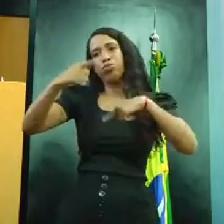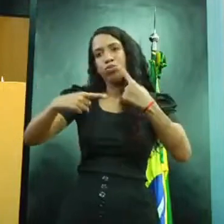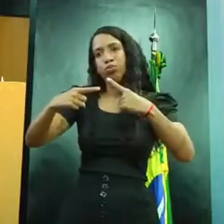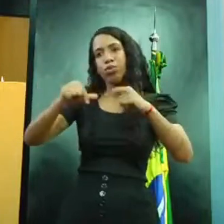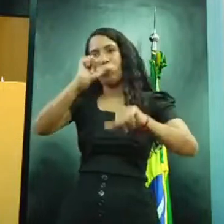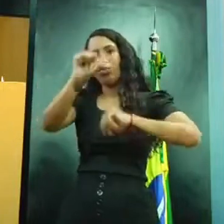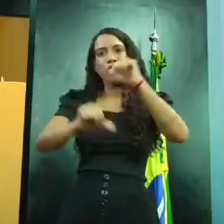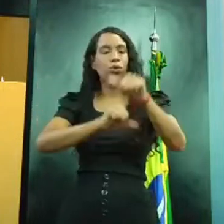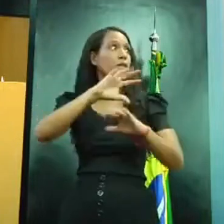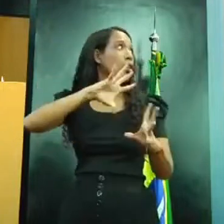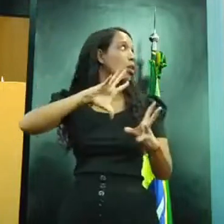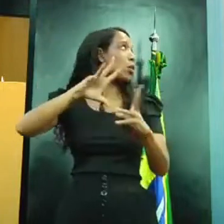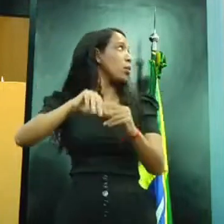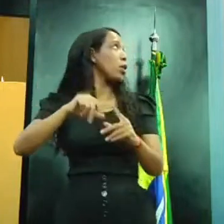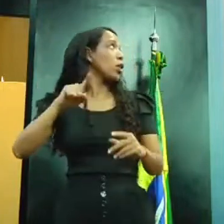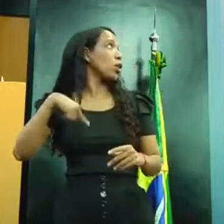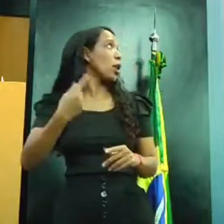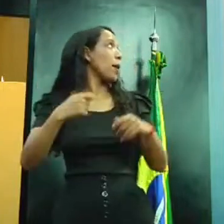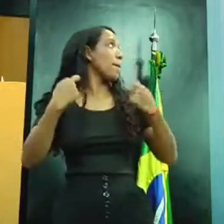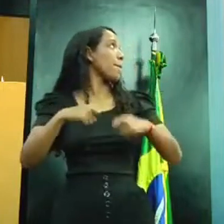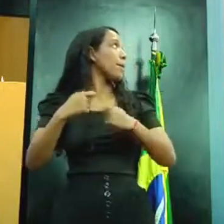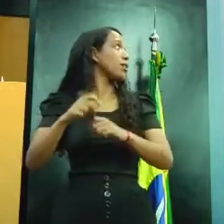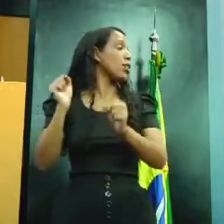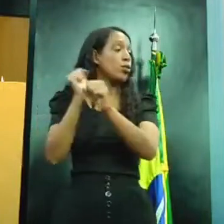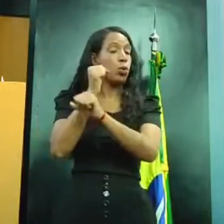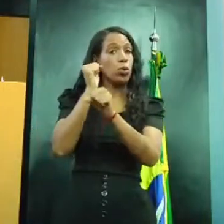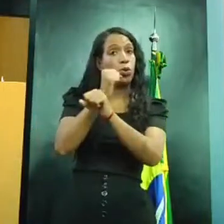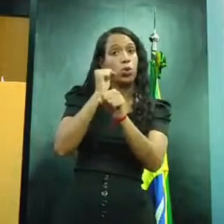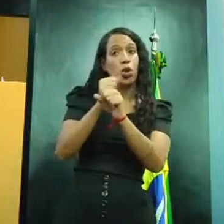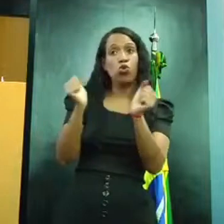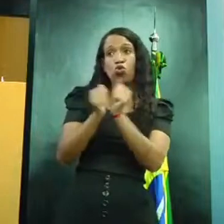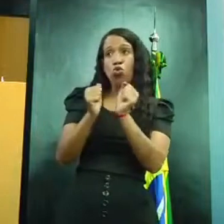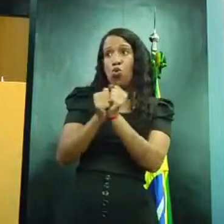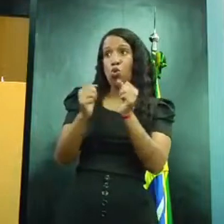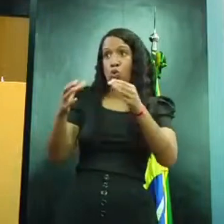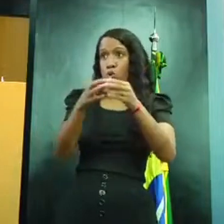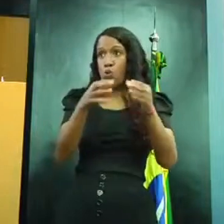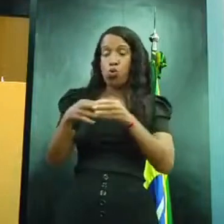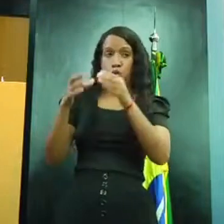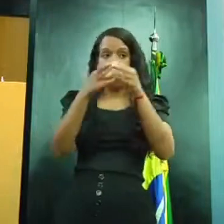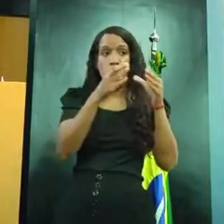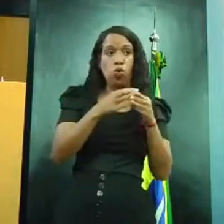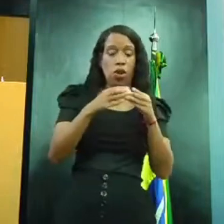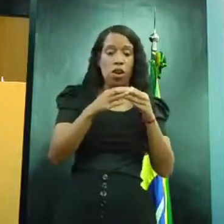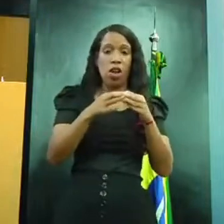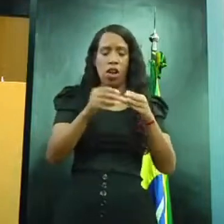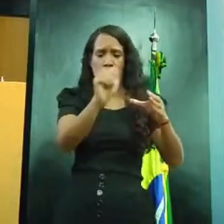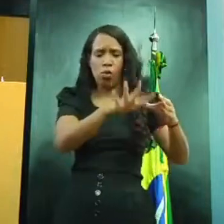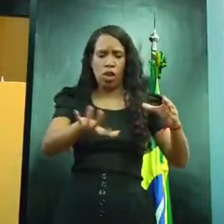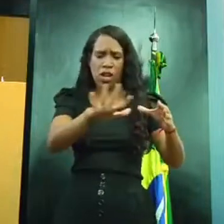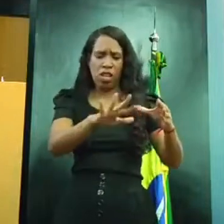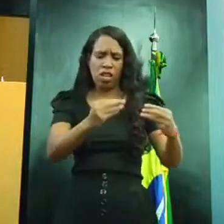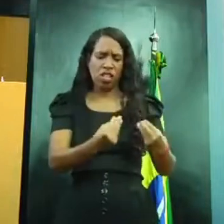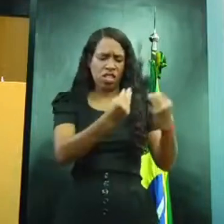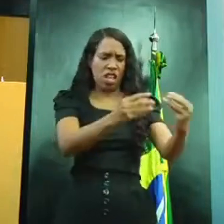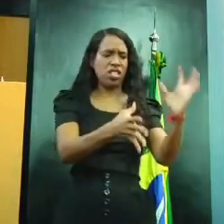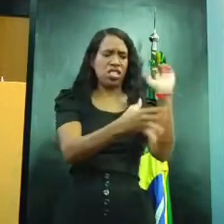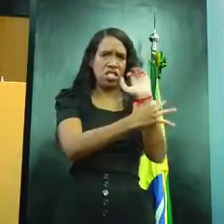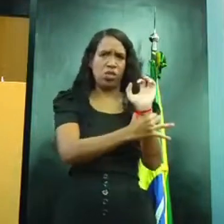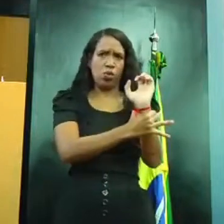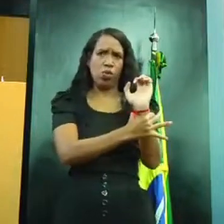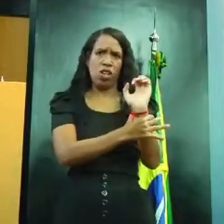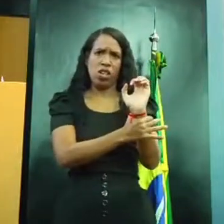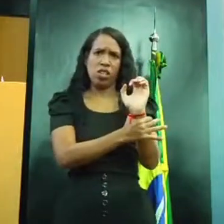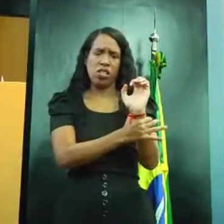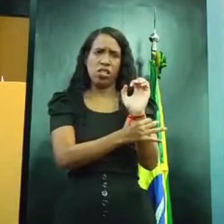precisa construir com a CGU, com o TCU, com o Ministério Público, um ambiente para dar segurança ao gestor público para que ele